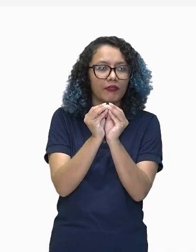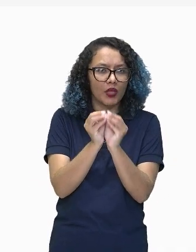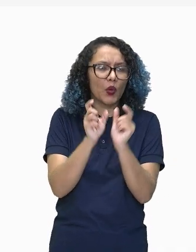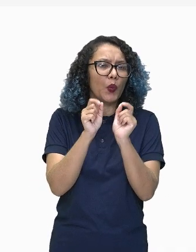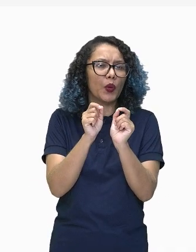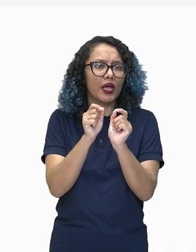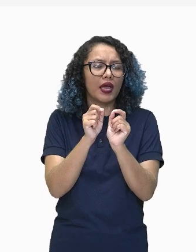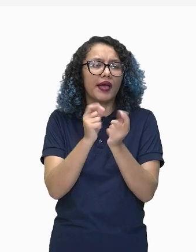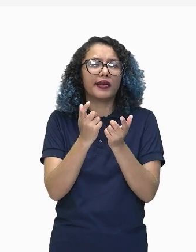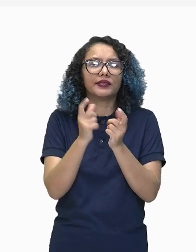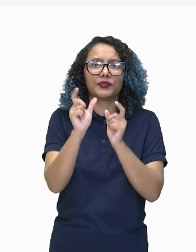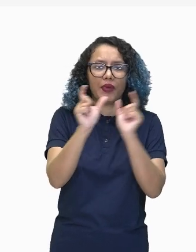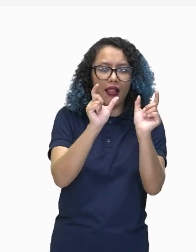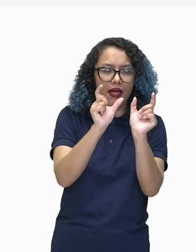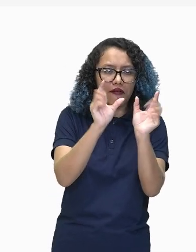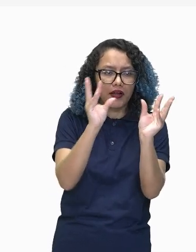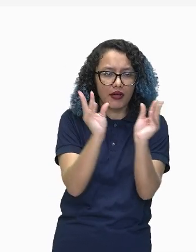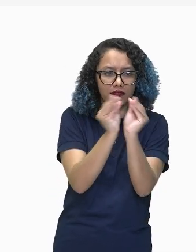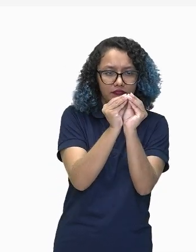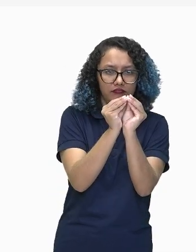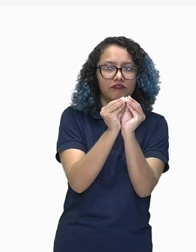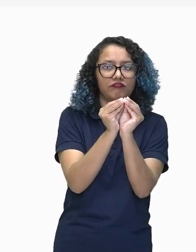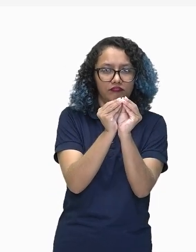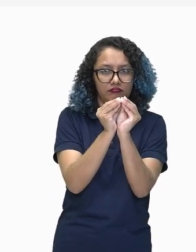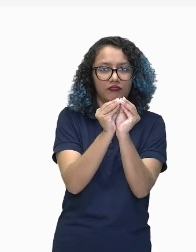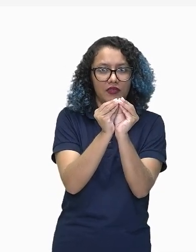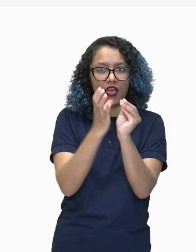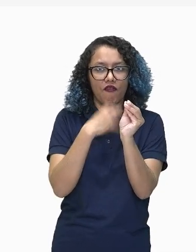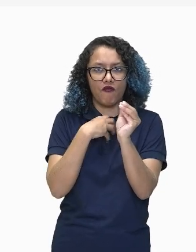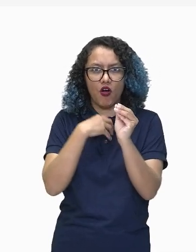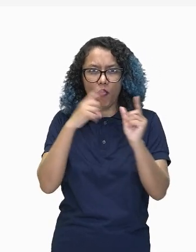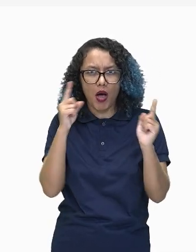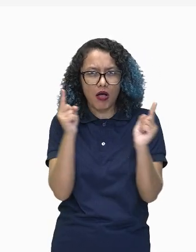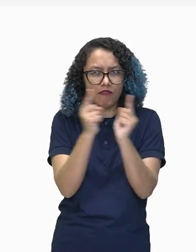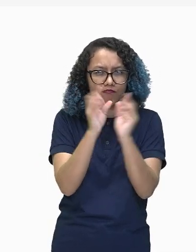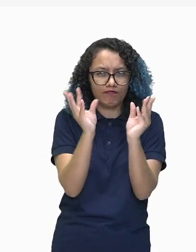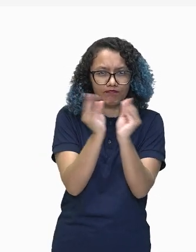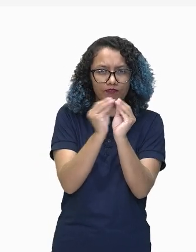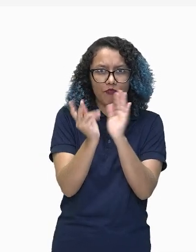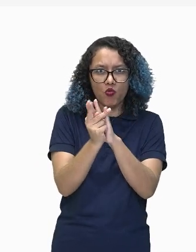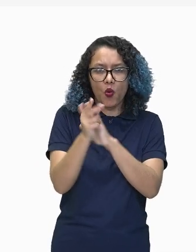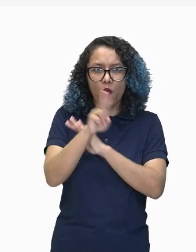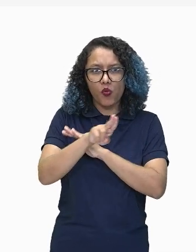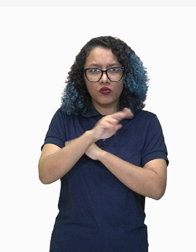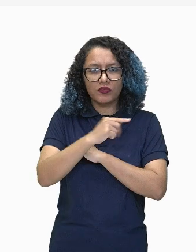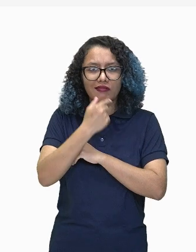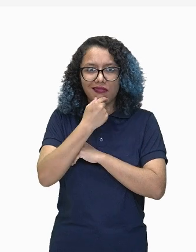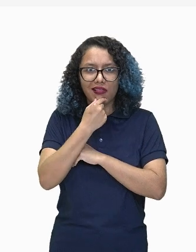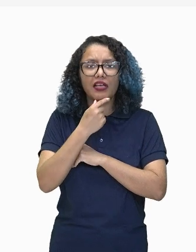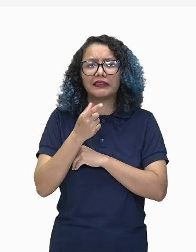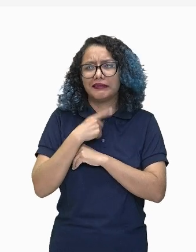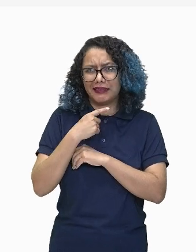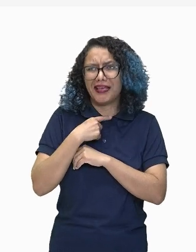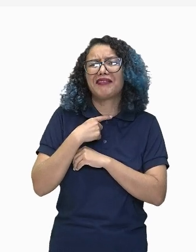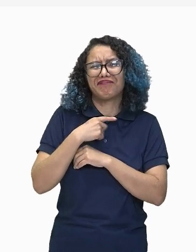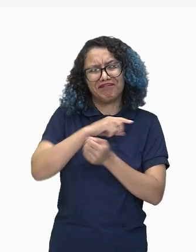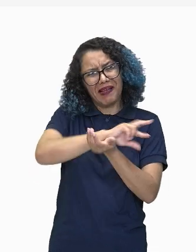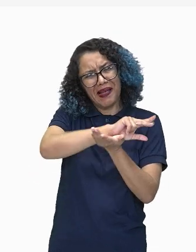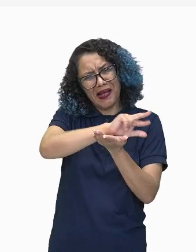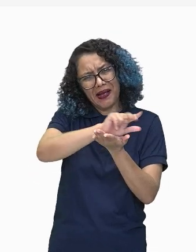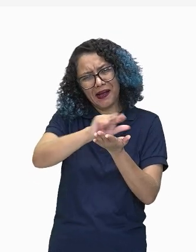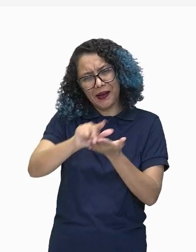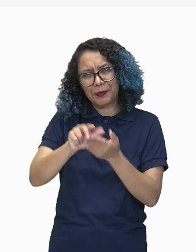as contrações, ou a forma curta do uso da língua inglesa. Nós temos muito em língua inglesa, né? Então, por exemplo, você vê